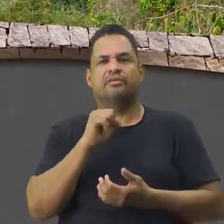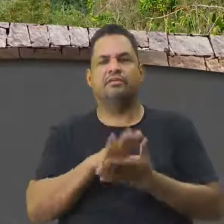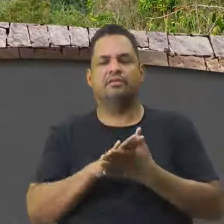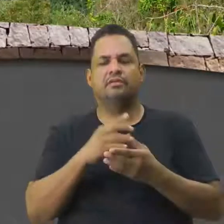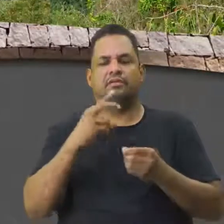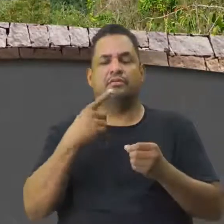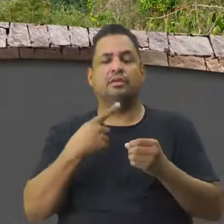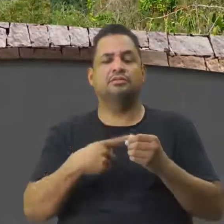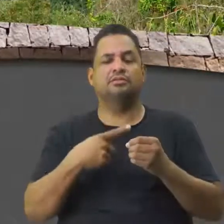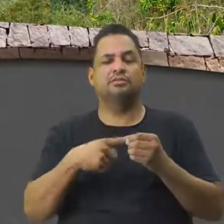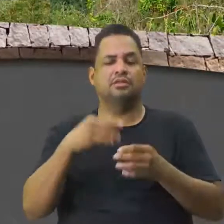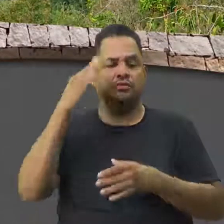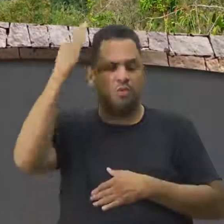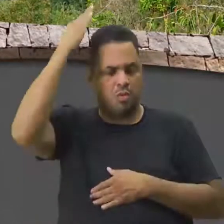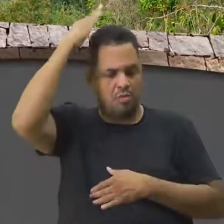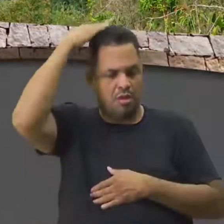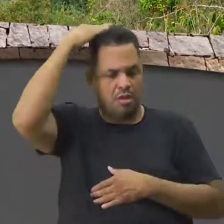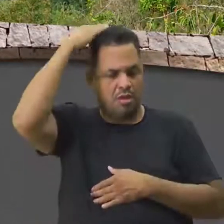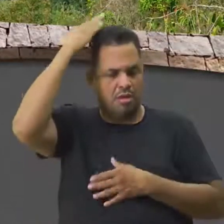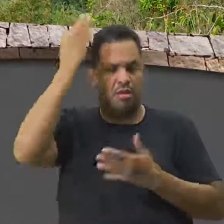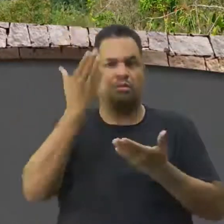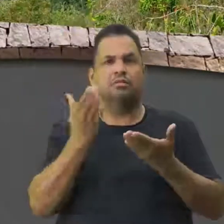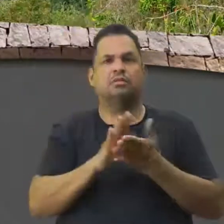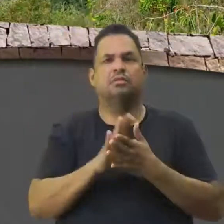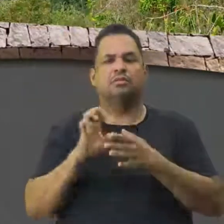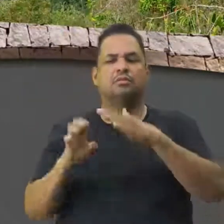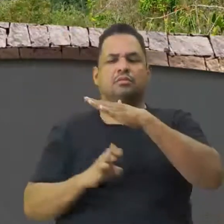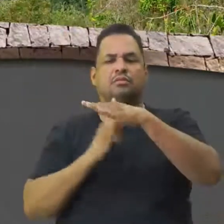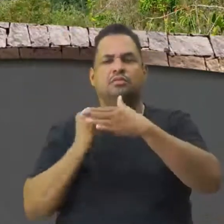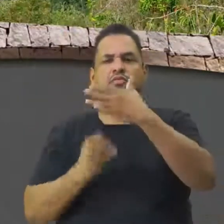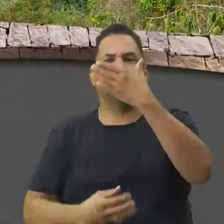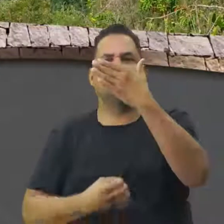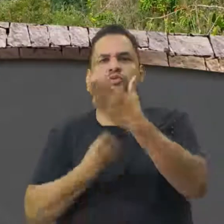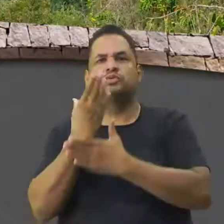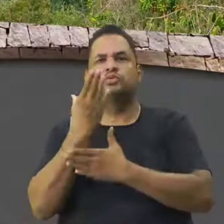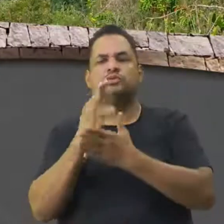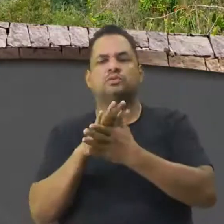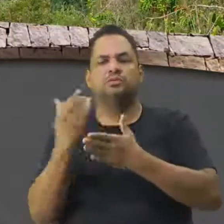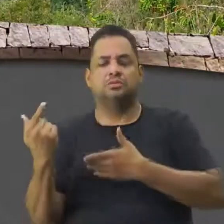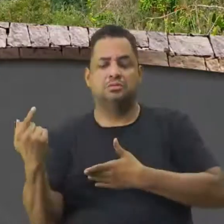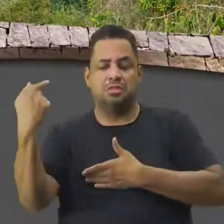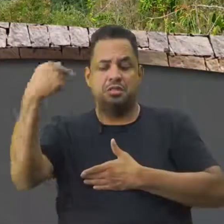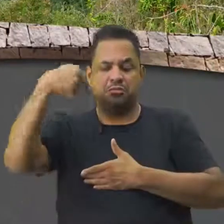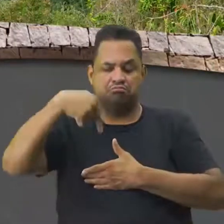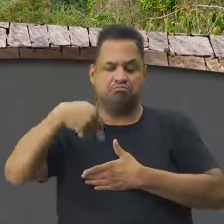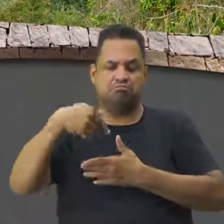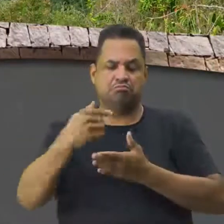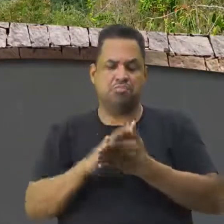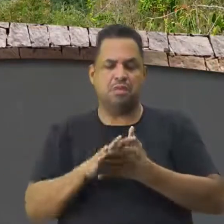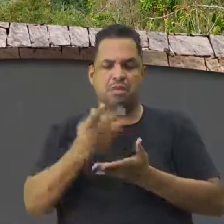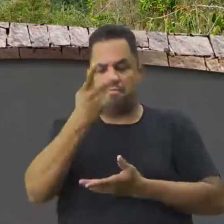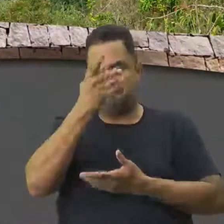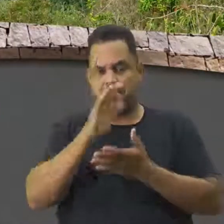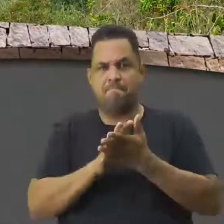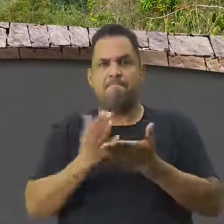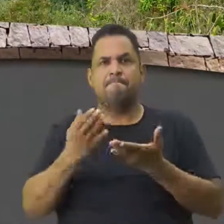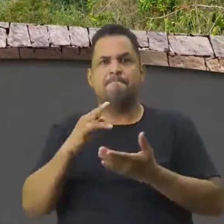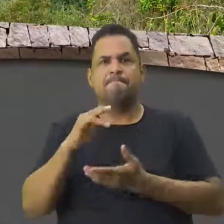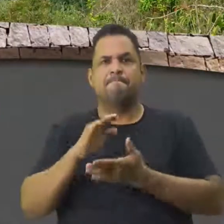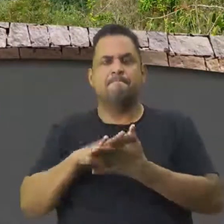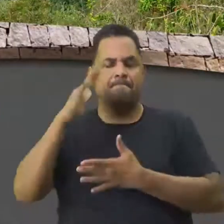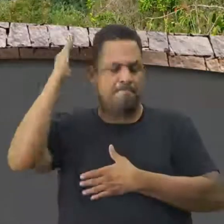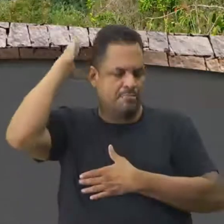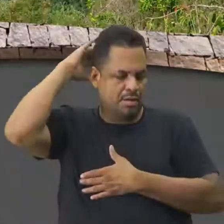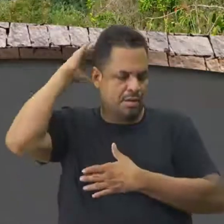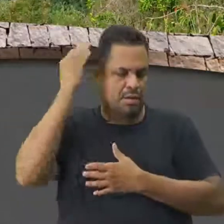Paraná. Portanto, uma empresa foi criada para trazer paranaenses para Rondônia. Surgindo assim o